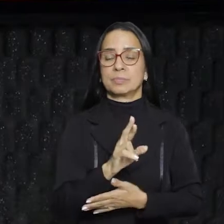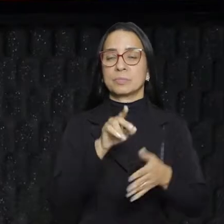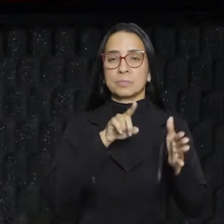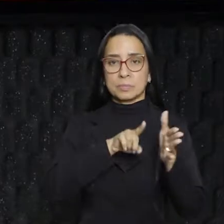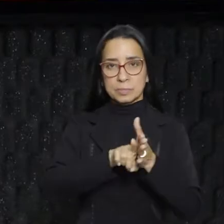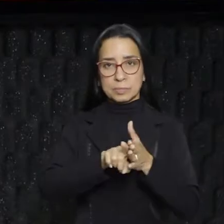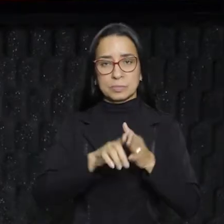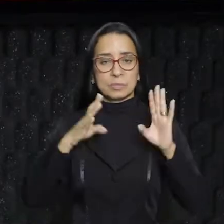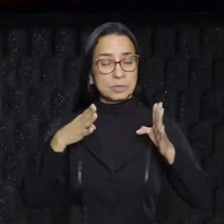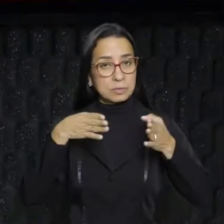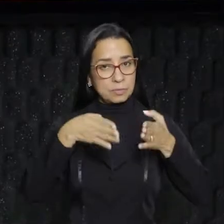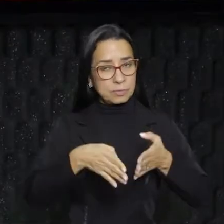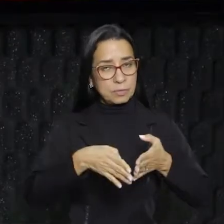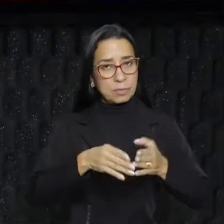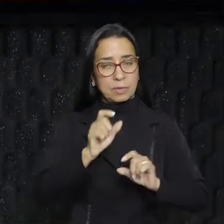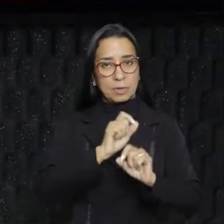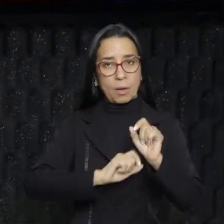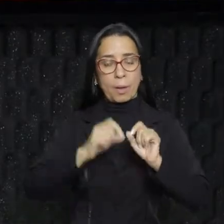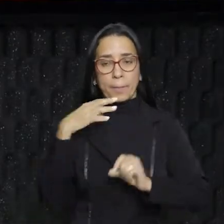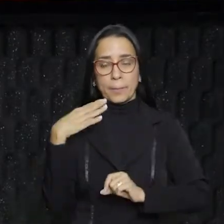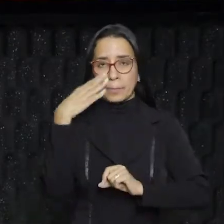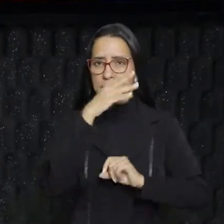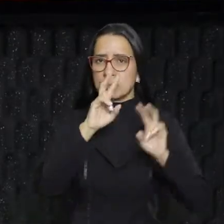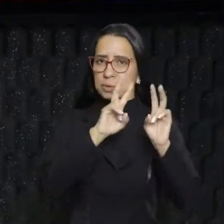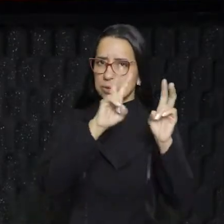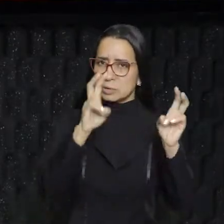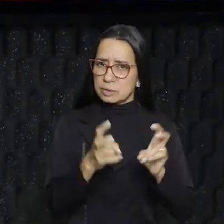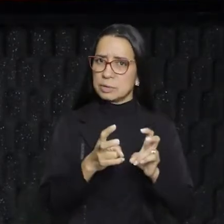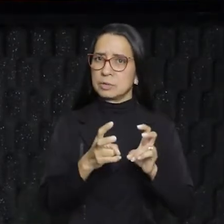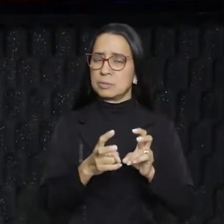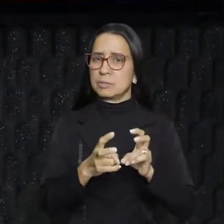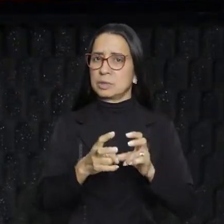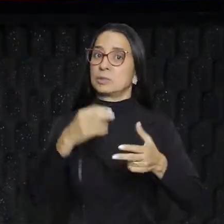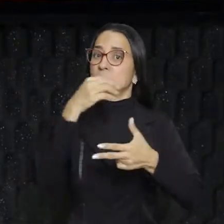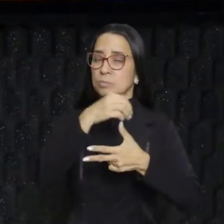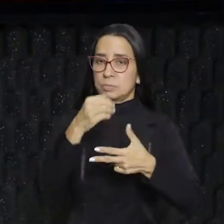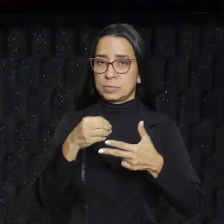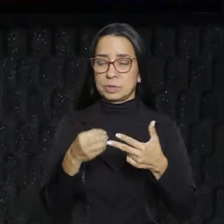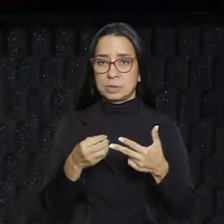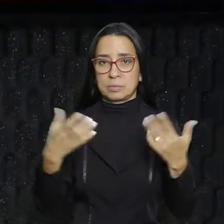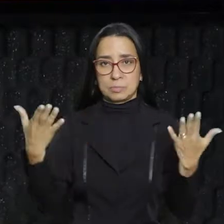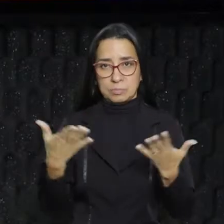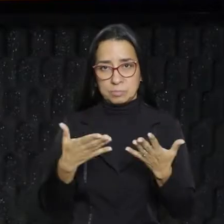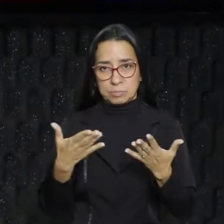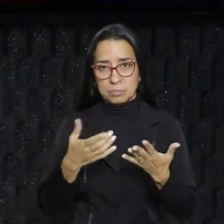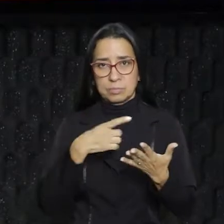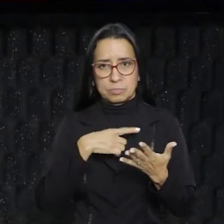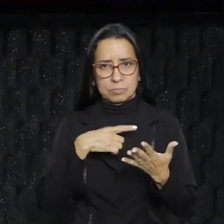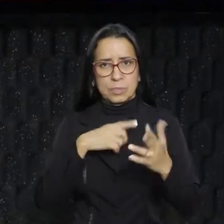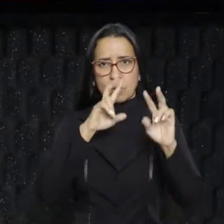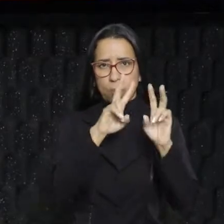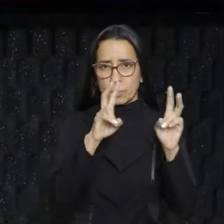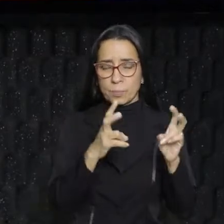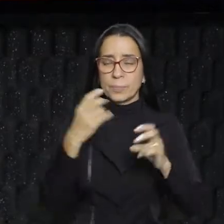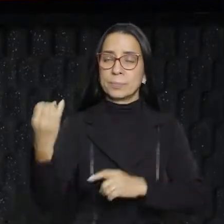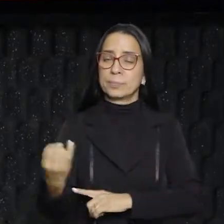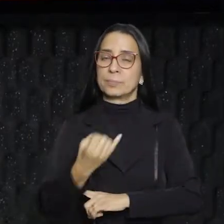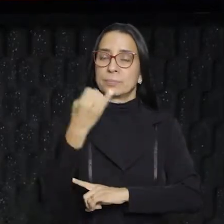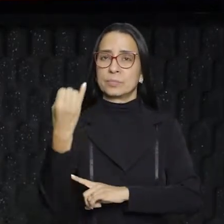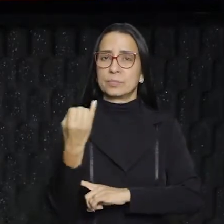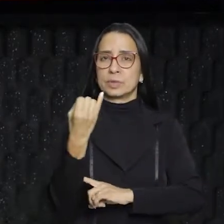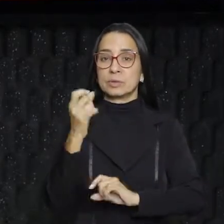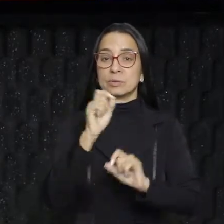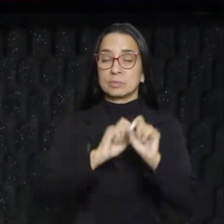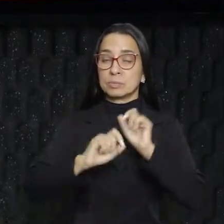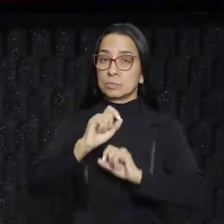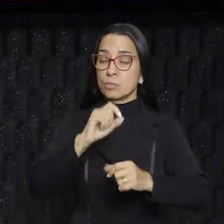que abordam as principais temáticas que o Enem ele vai te cobrar. E hoje eu te trago uma temática muito importante que